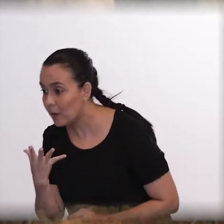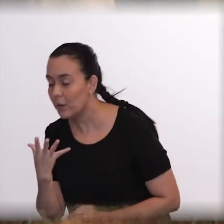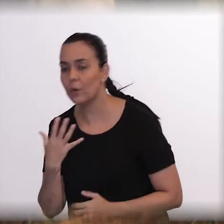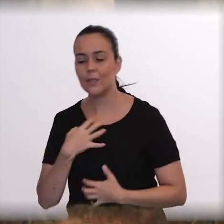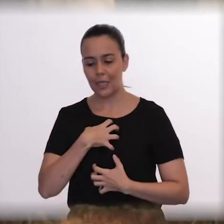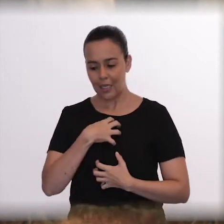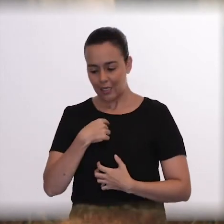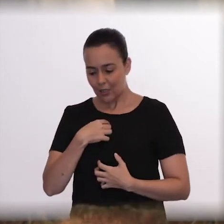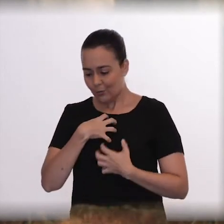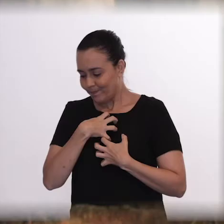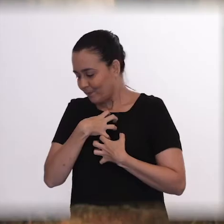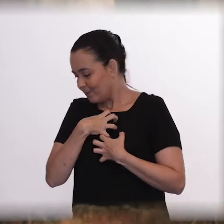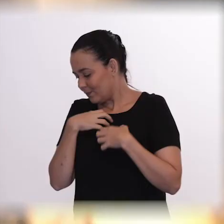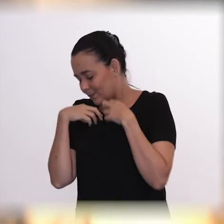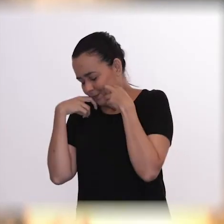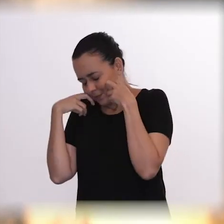eu senti muita vergonha,